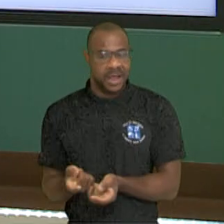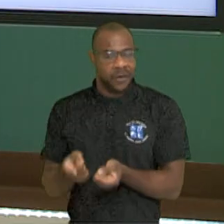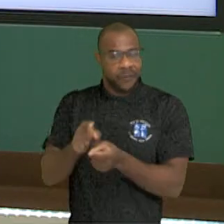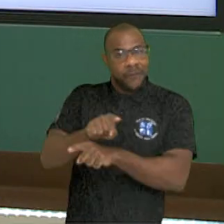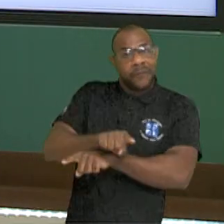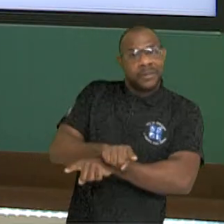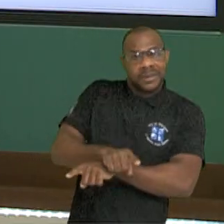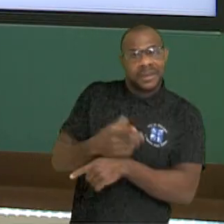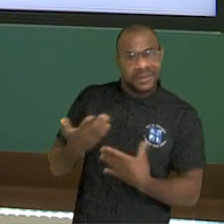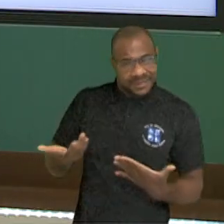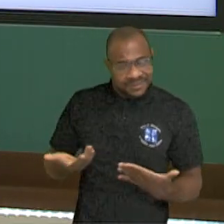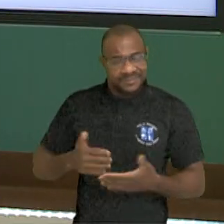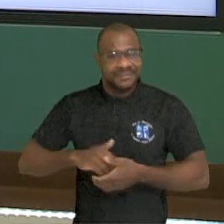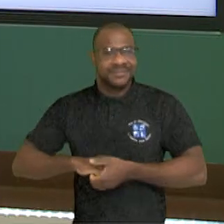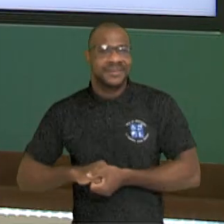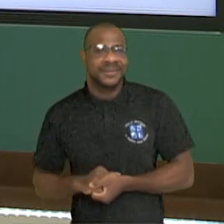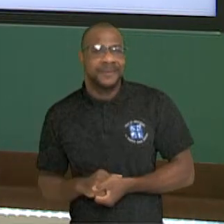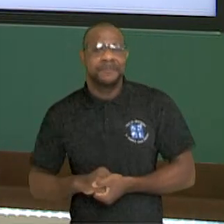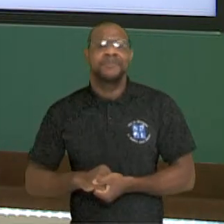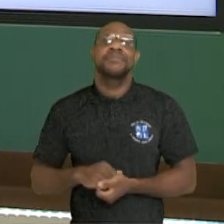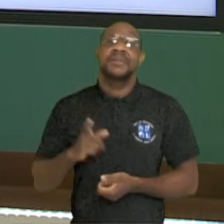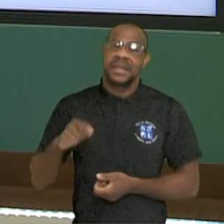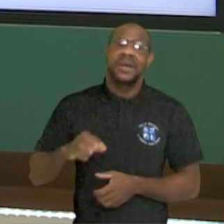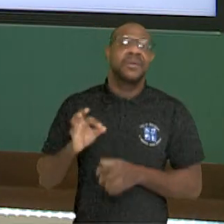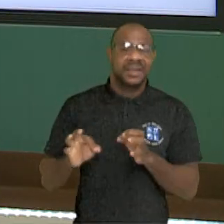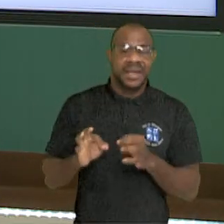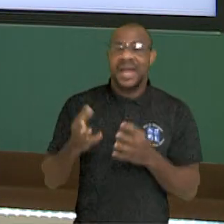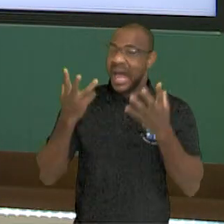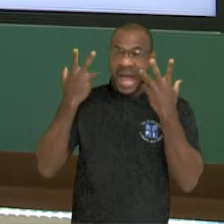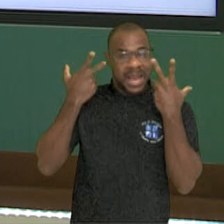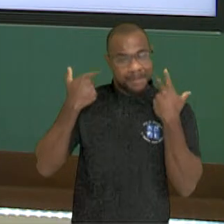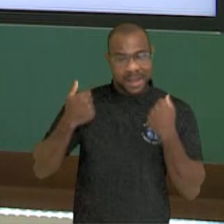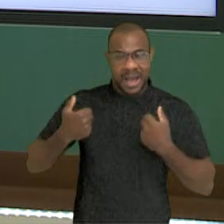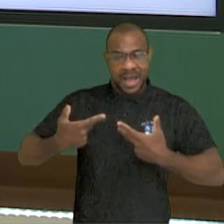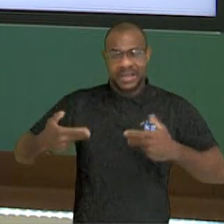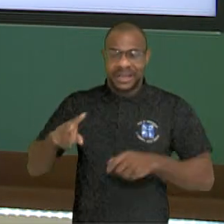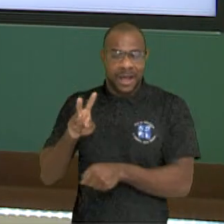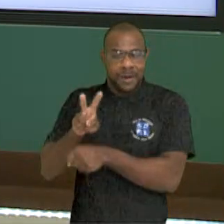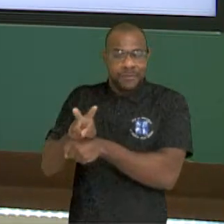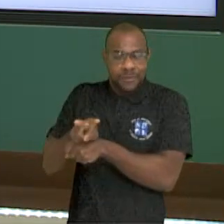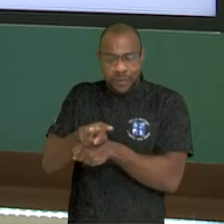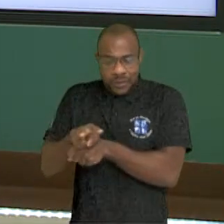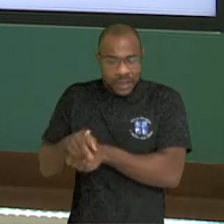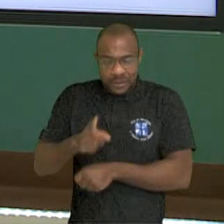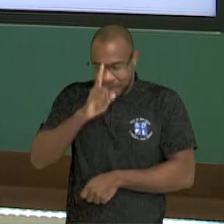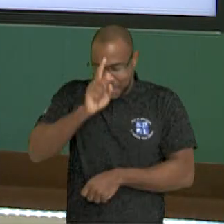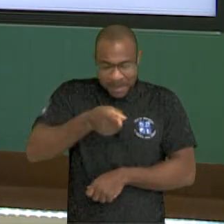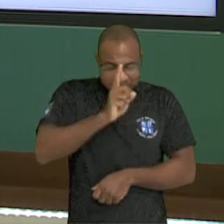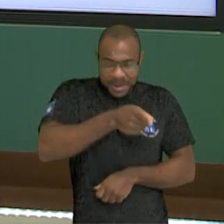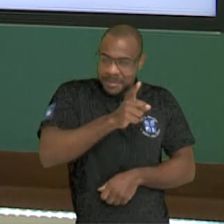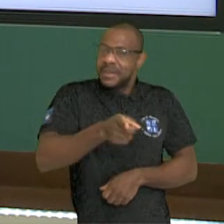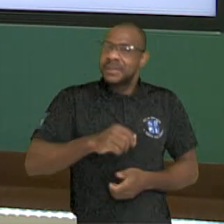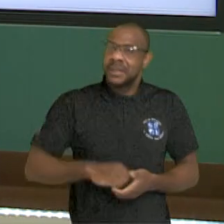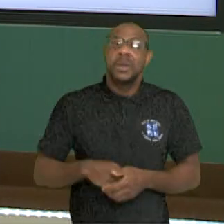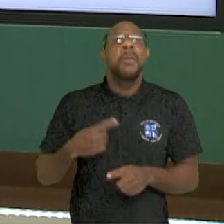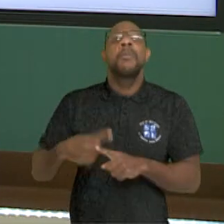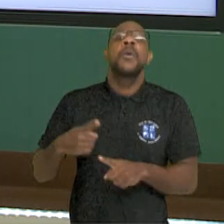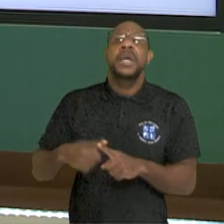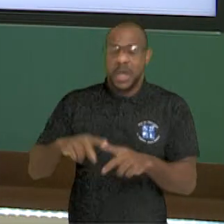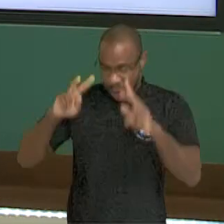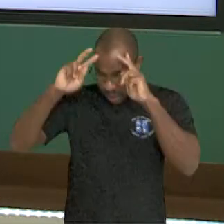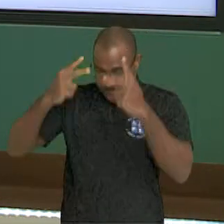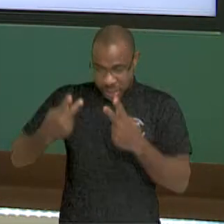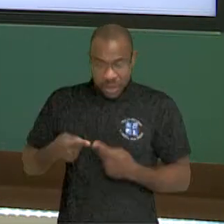sujar o ambiente. E aqui são exatamente os animais. Então essa é a ironia. São os animais que estão cuidando, vendo se nós, seres